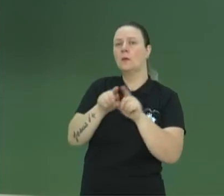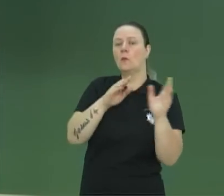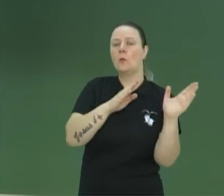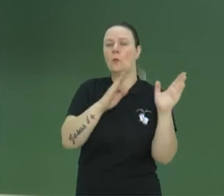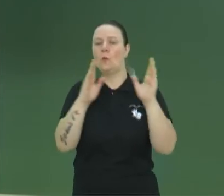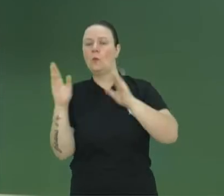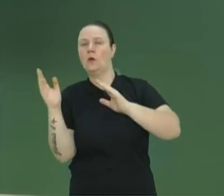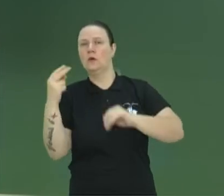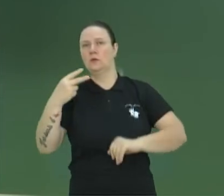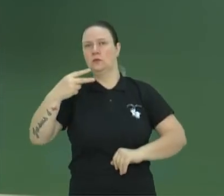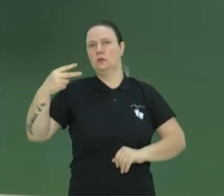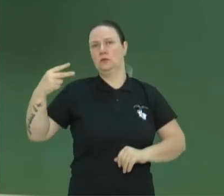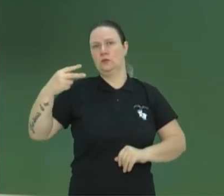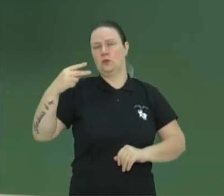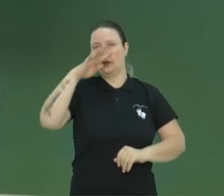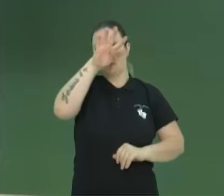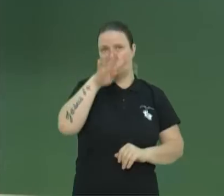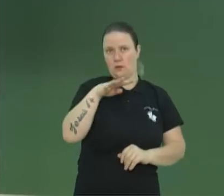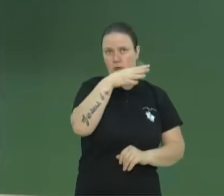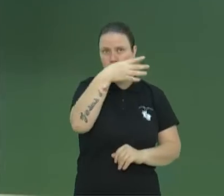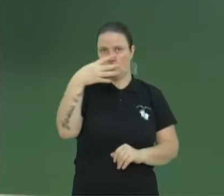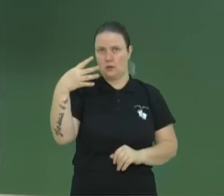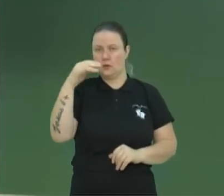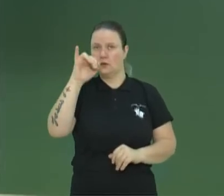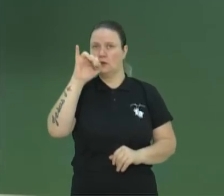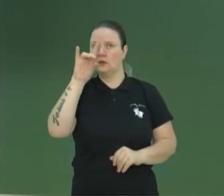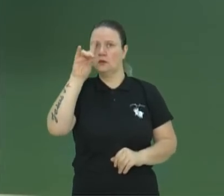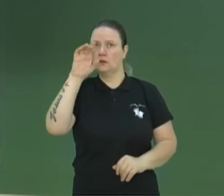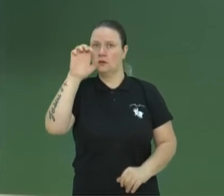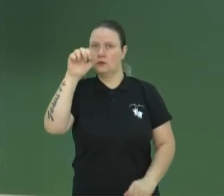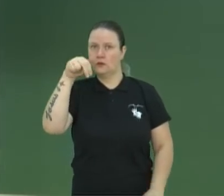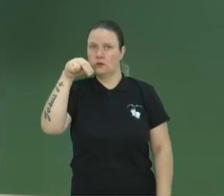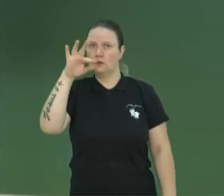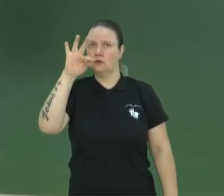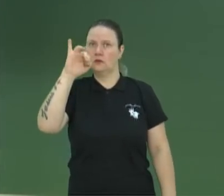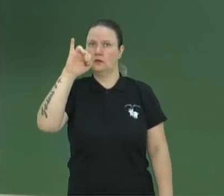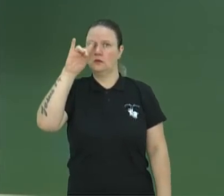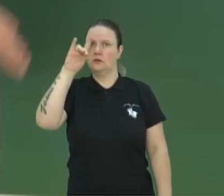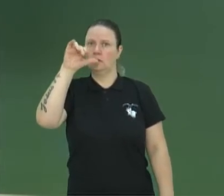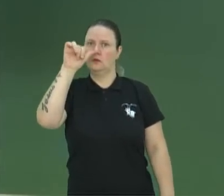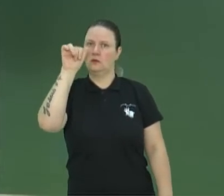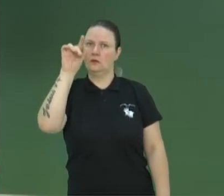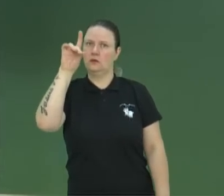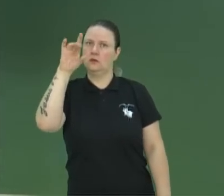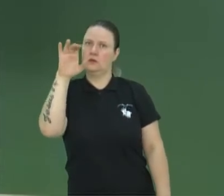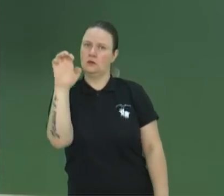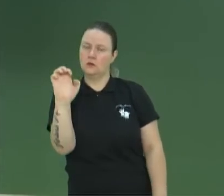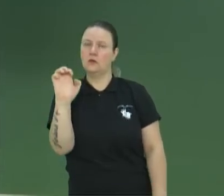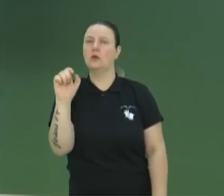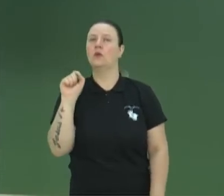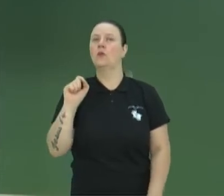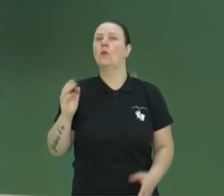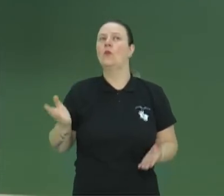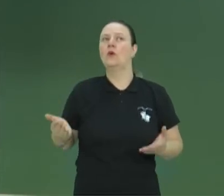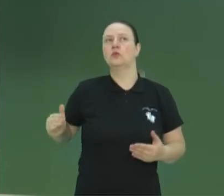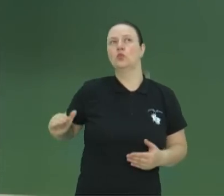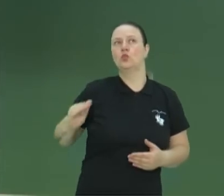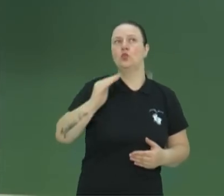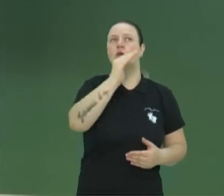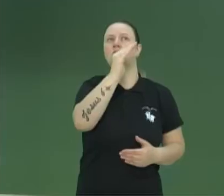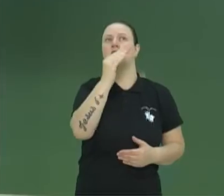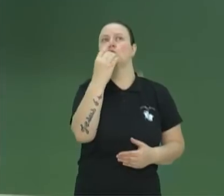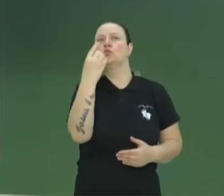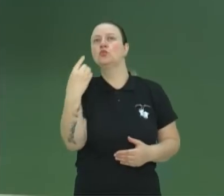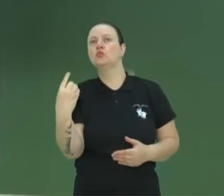ordem 2. Então a questão fala que ela é uma matriz identidade, que a diagonal principal dela, os valores são 1 e os demais valores são